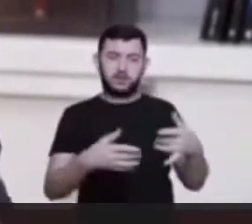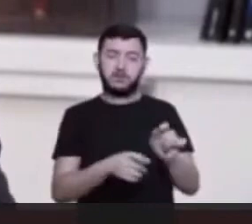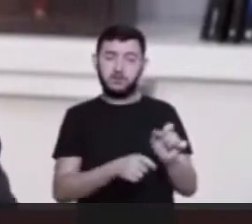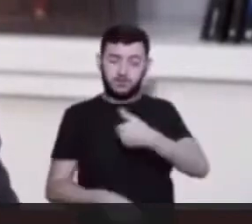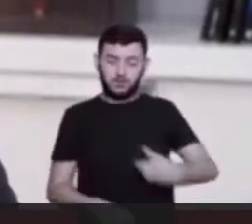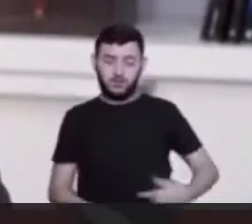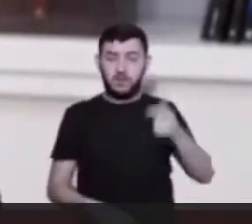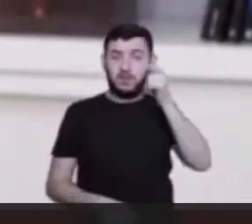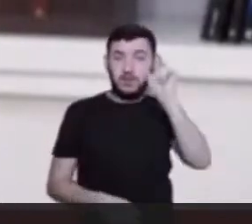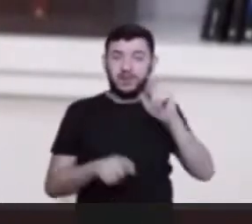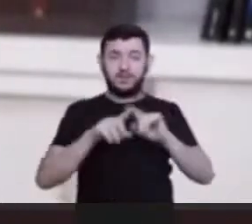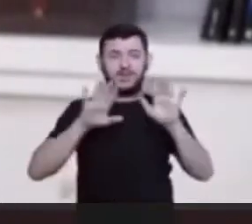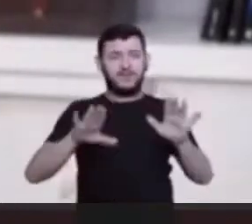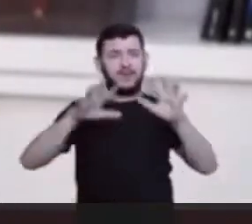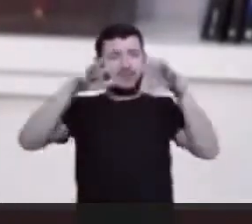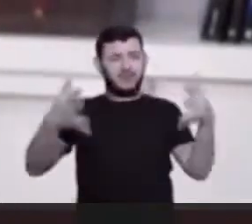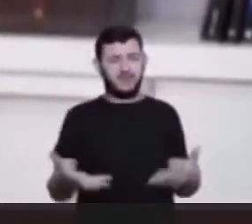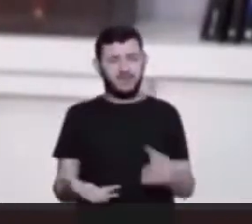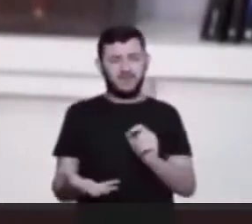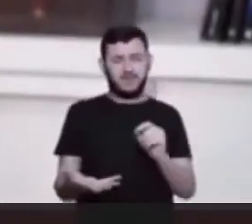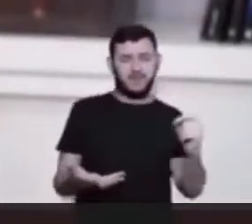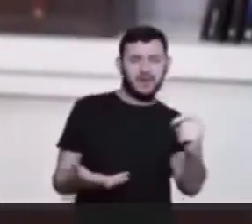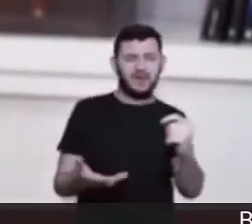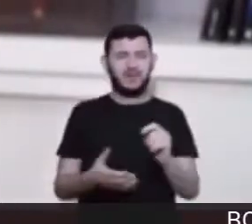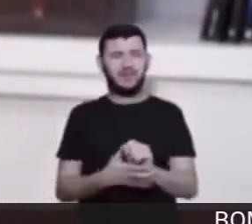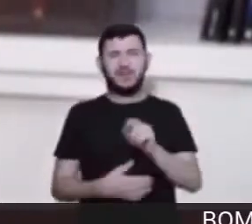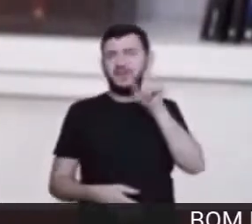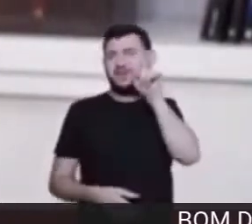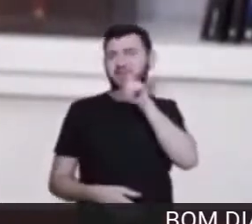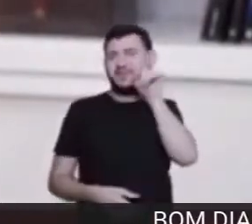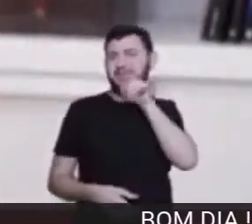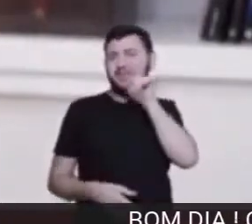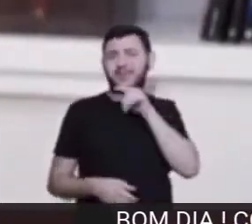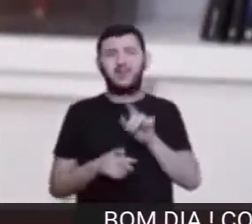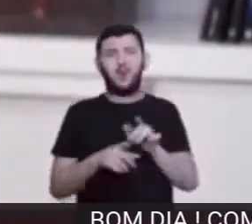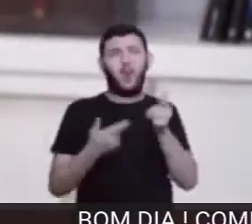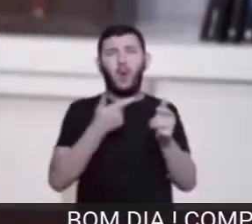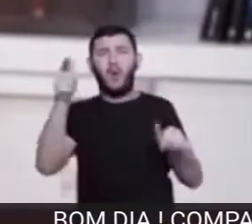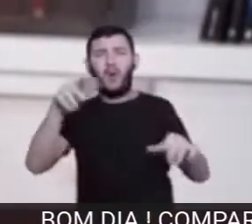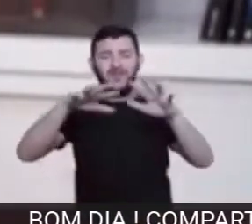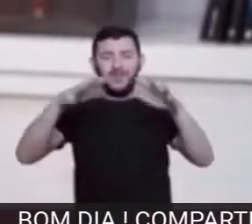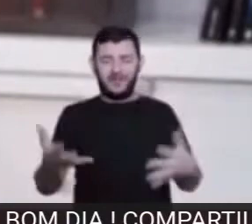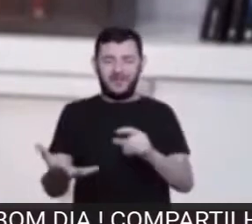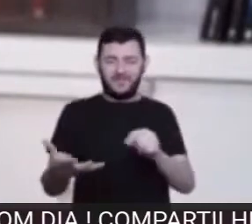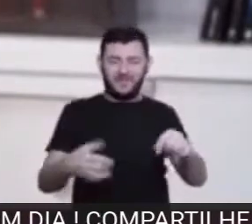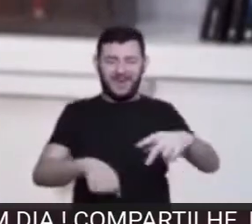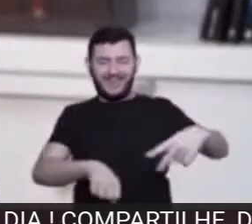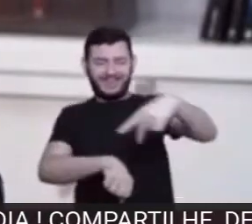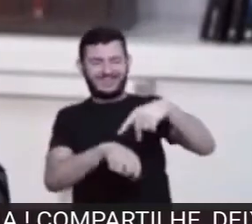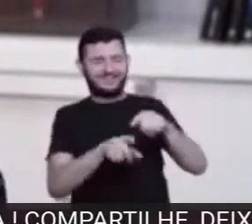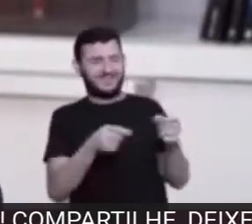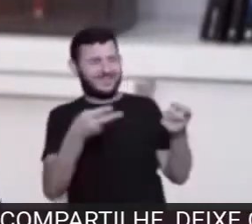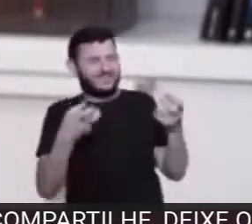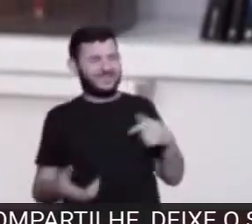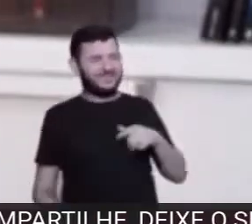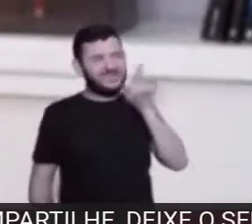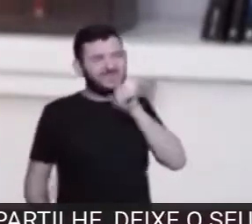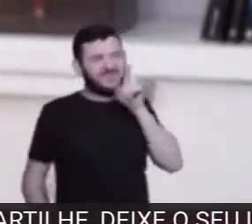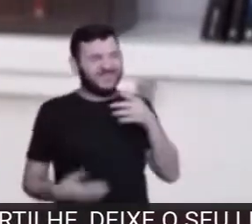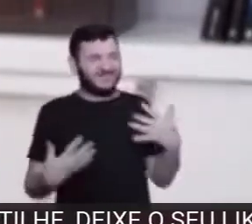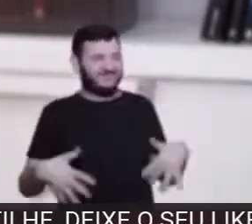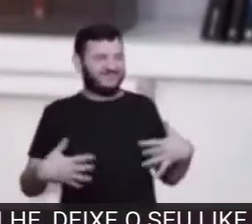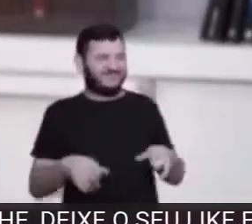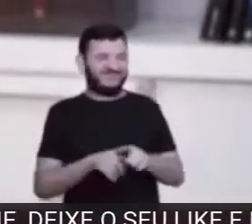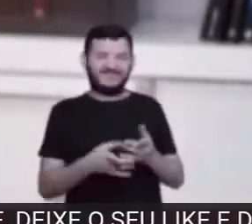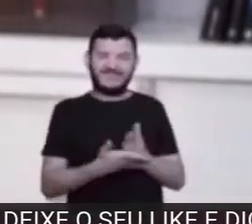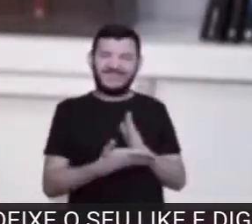americanos são difíceis de lidar. Para fora, quando eu vejo o Biden falar, não, porque os americanos querem ser o farol do